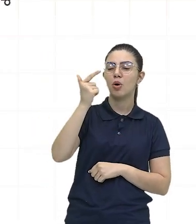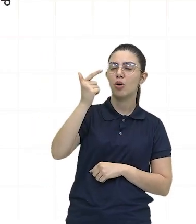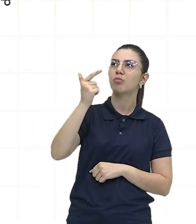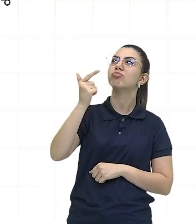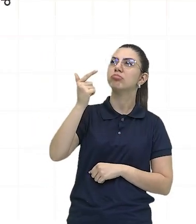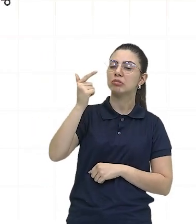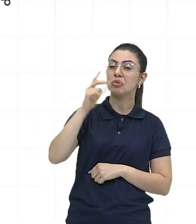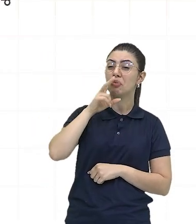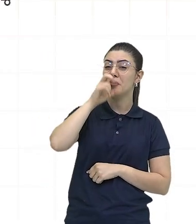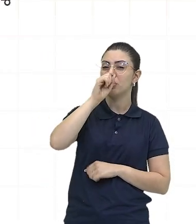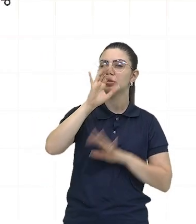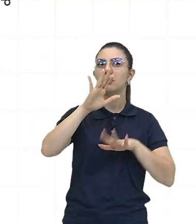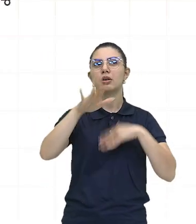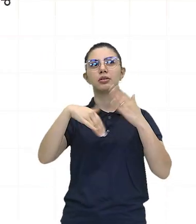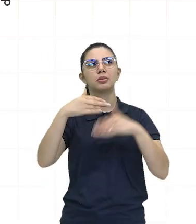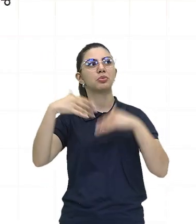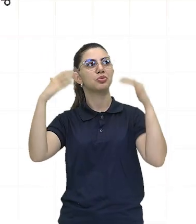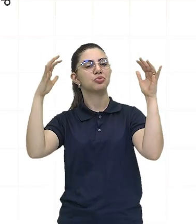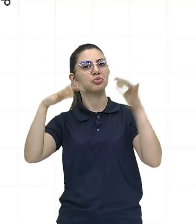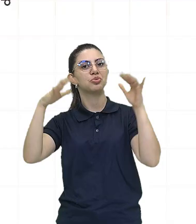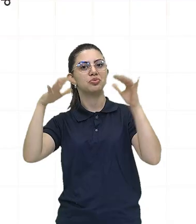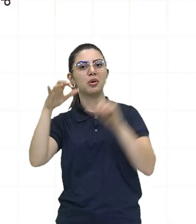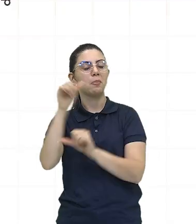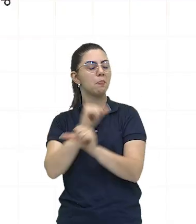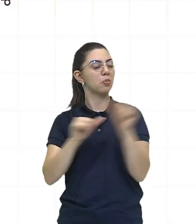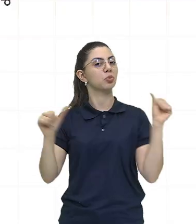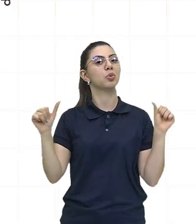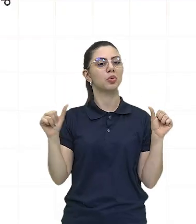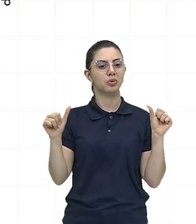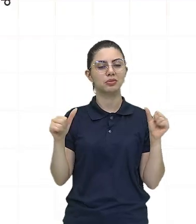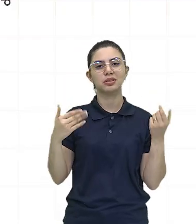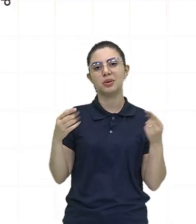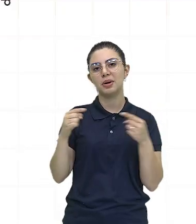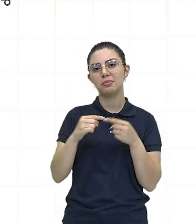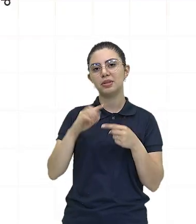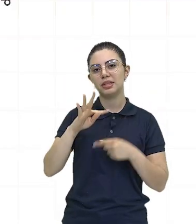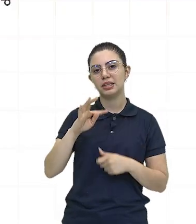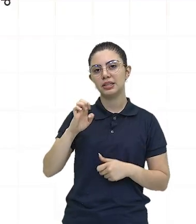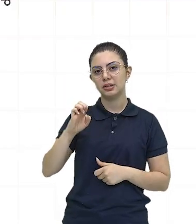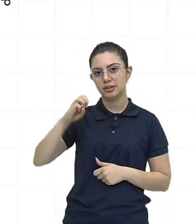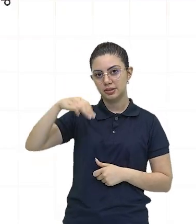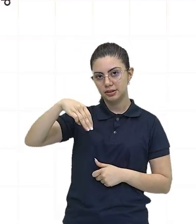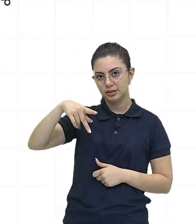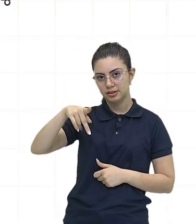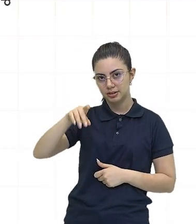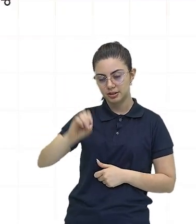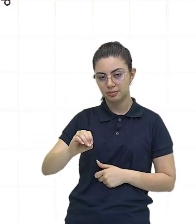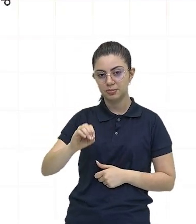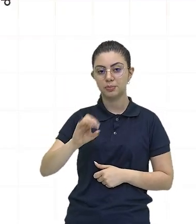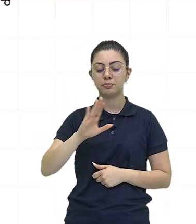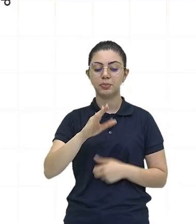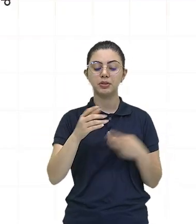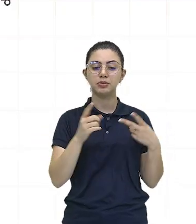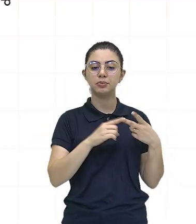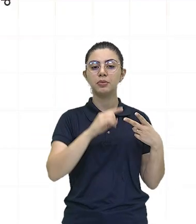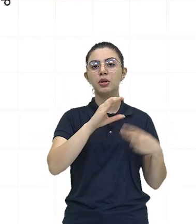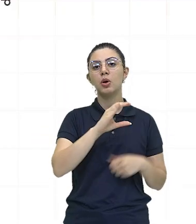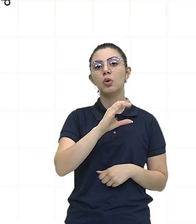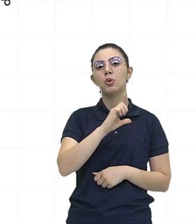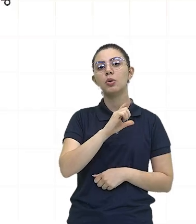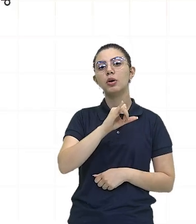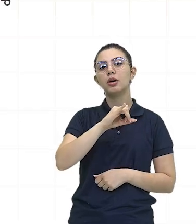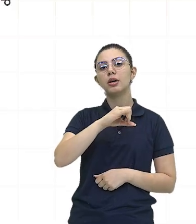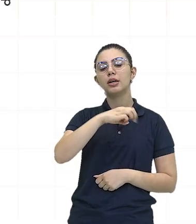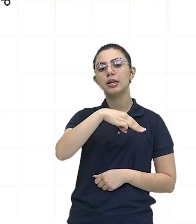repente começa a chover. Então, nós temos aí uma mudança no tempo atmosférico. O clima ele